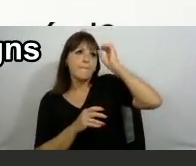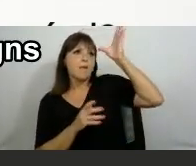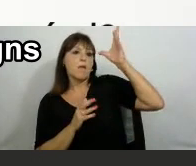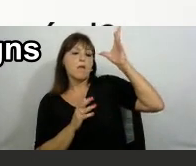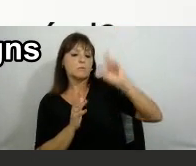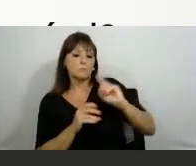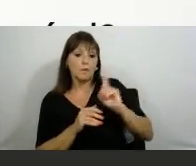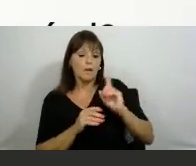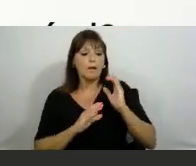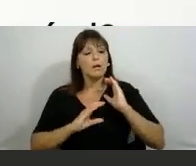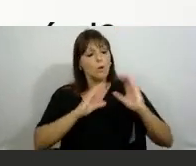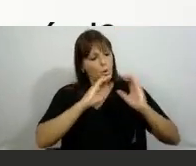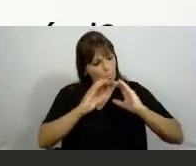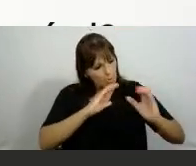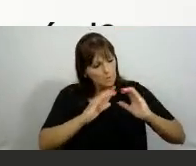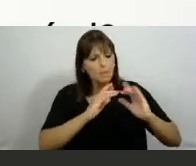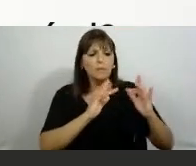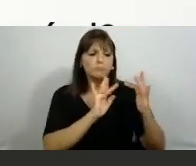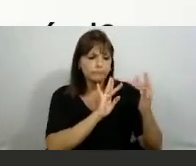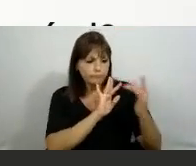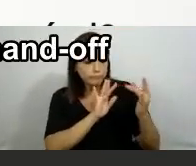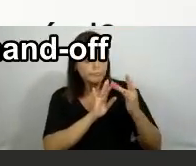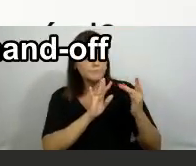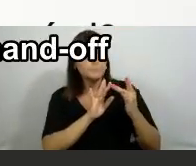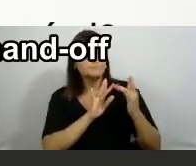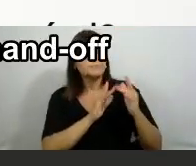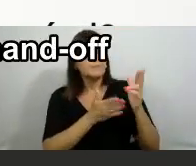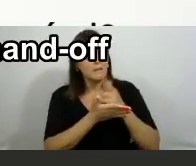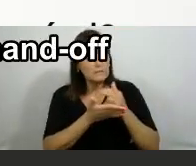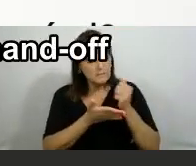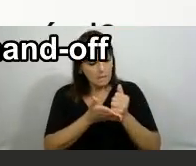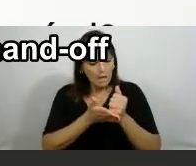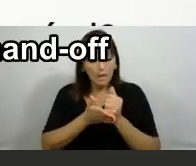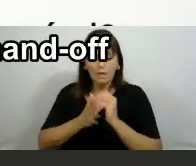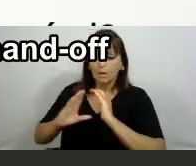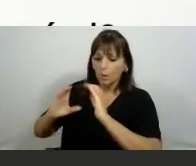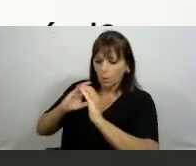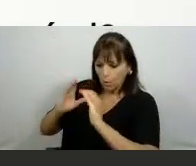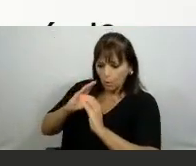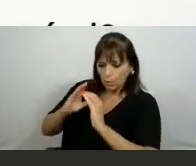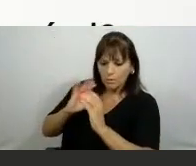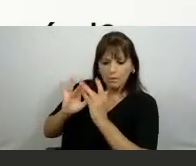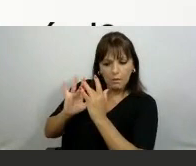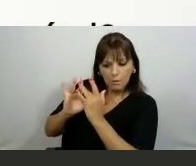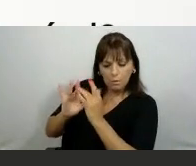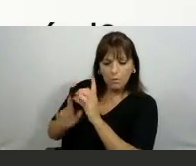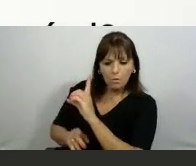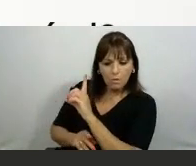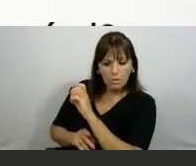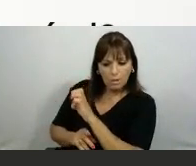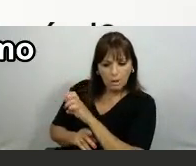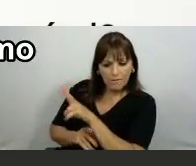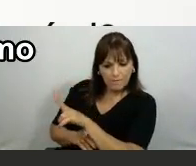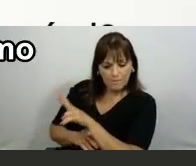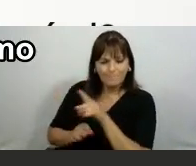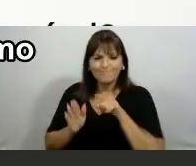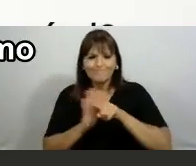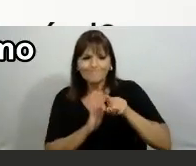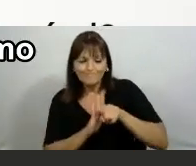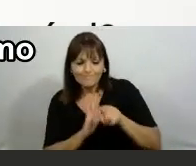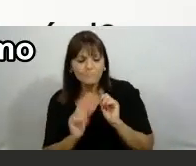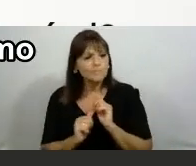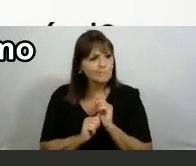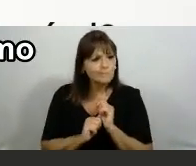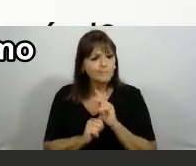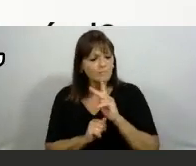comunico com designers e com devs. Mas e os questionamentos? O handoff está acessível? Ele